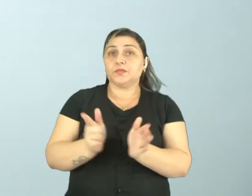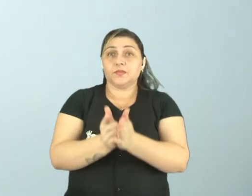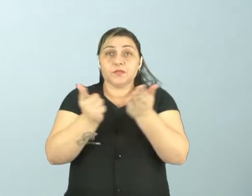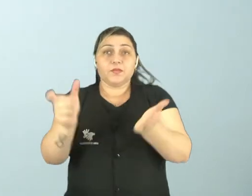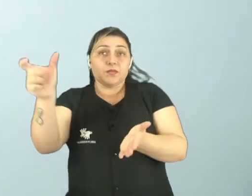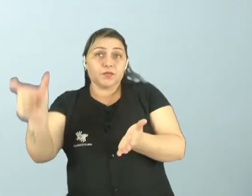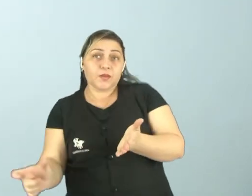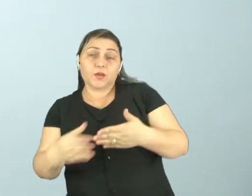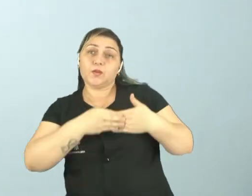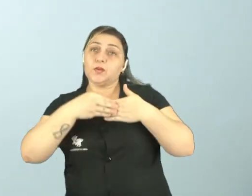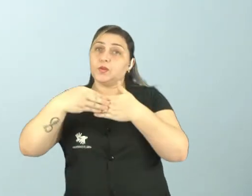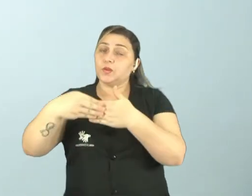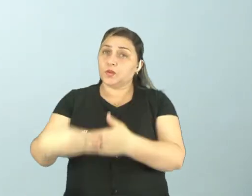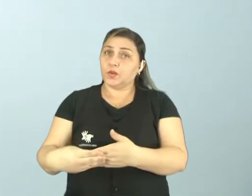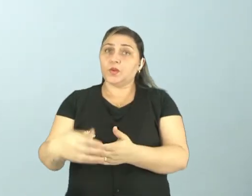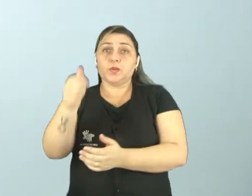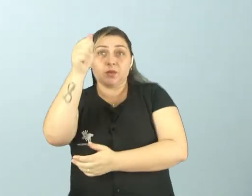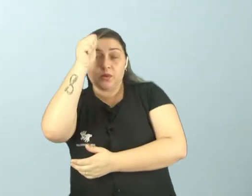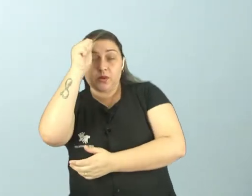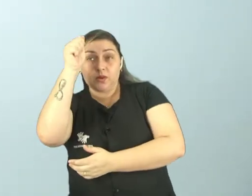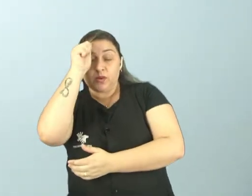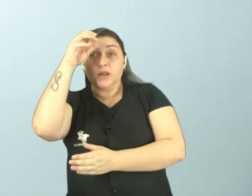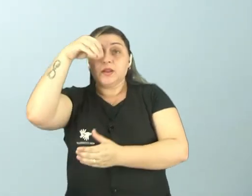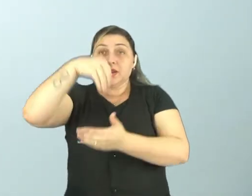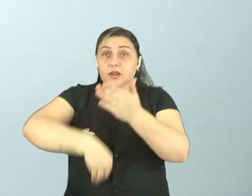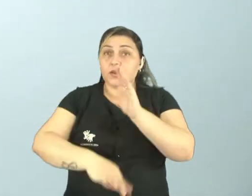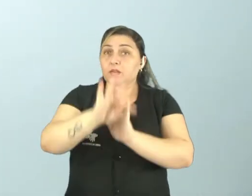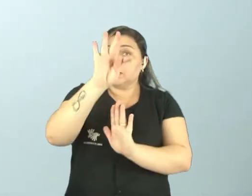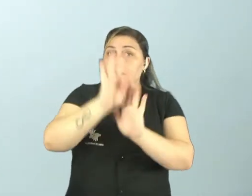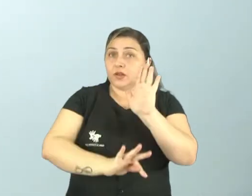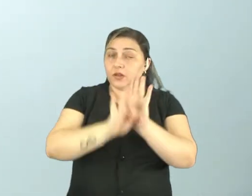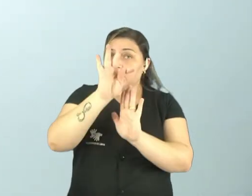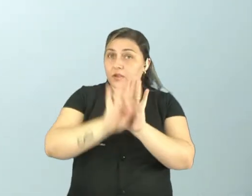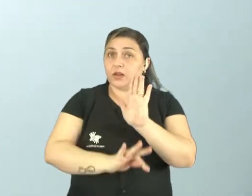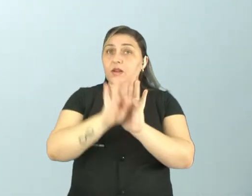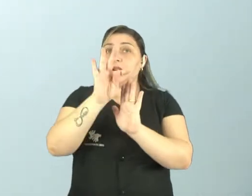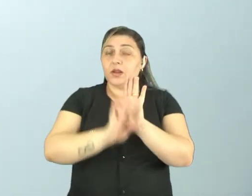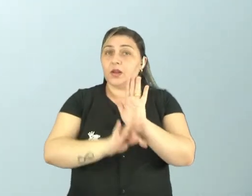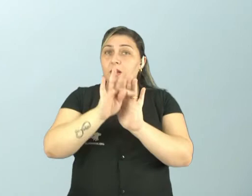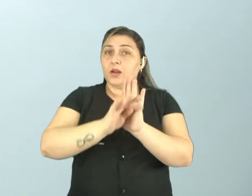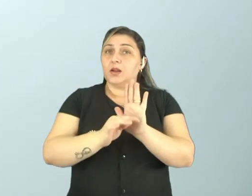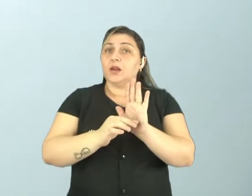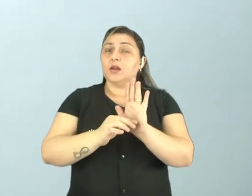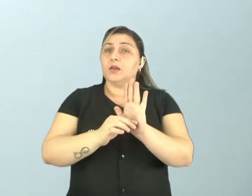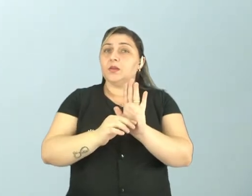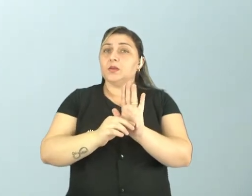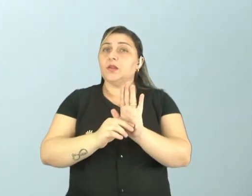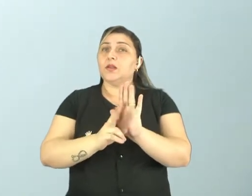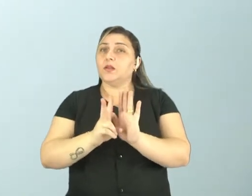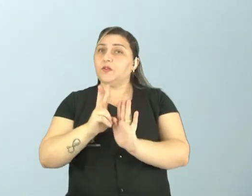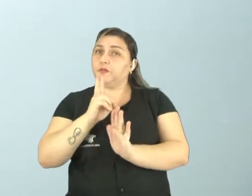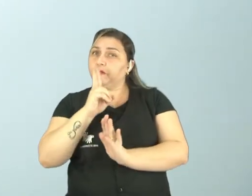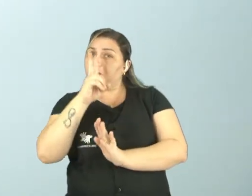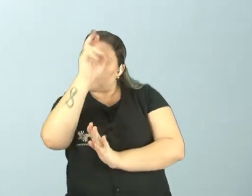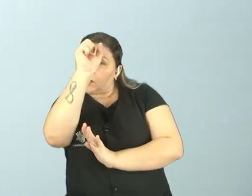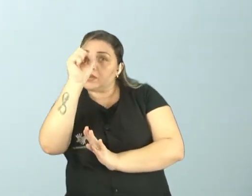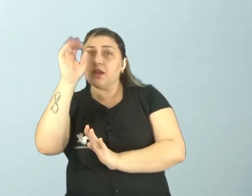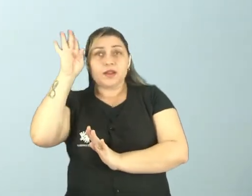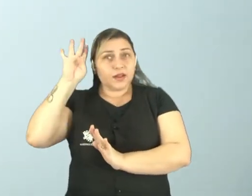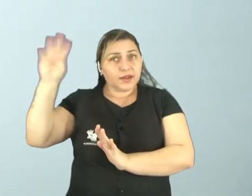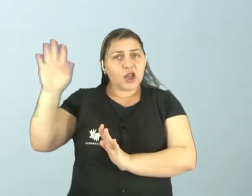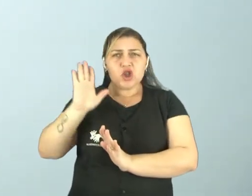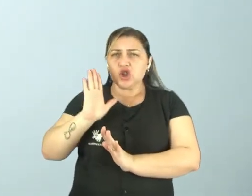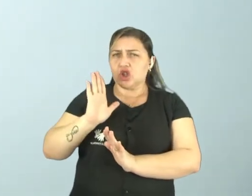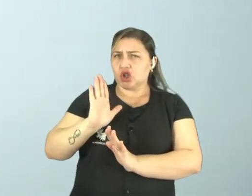ele trouxe uma autora dentro do texto para poder reforçar a tese dele. Será que ele já convenceu você aí